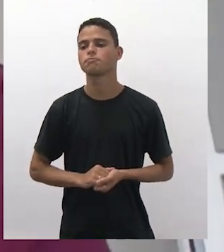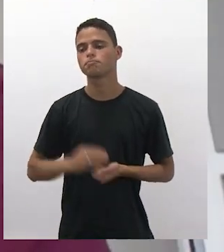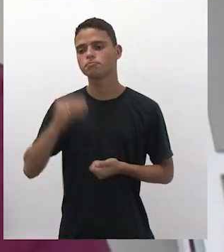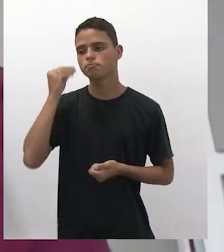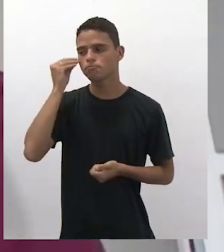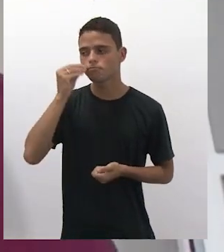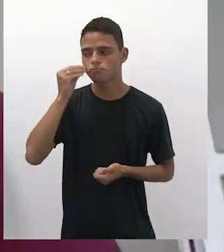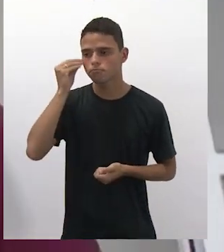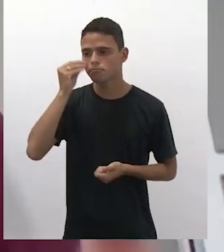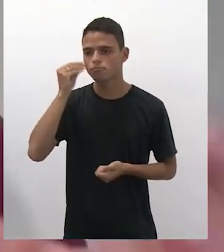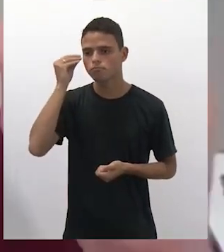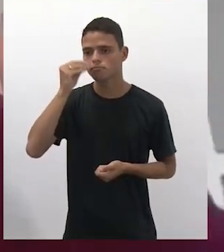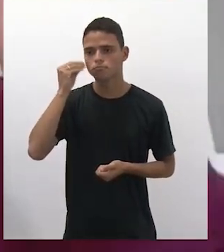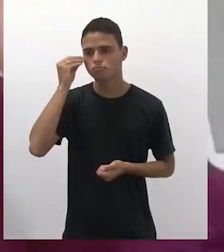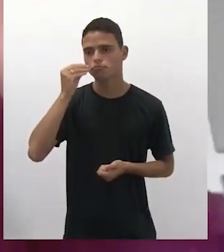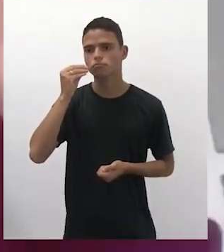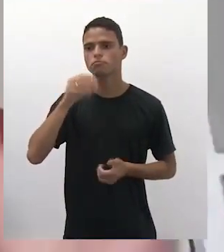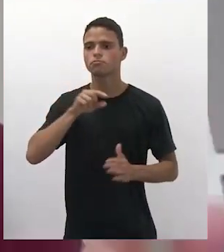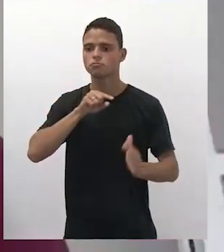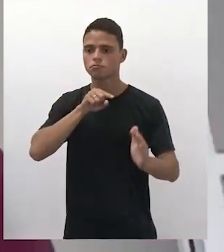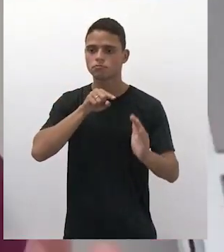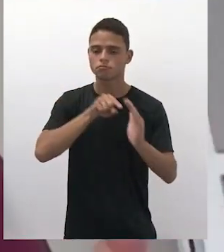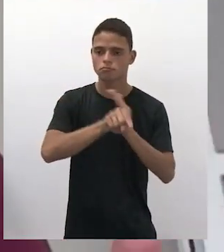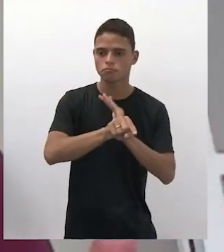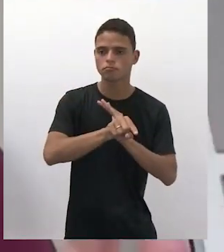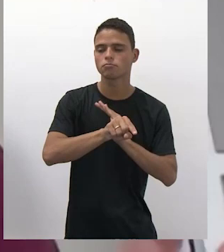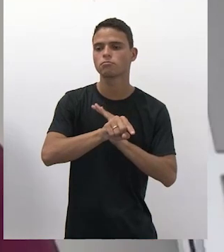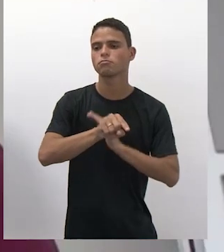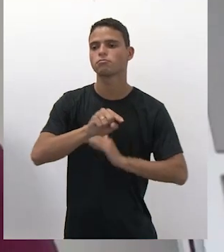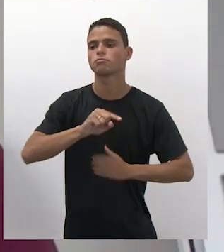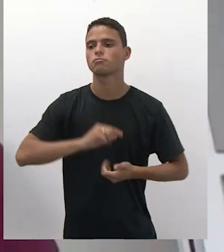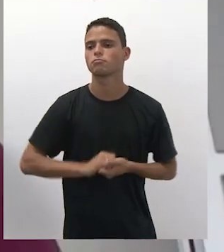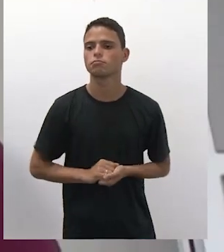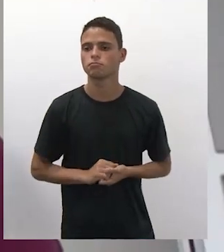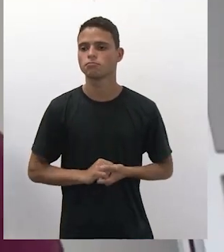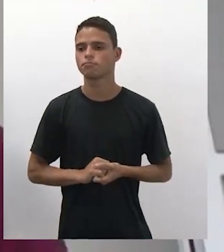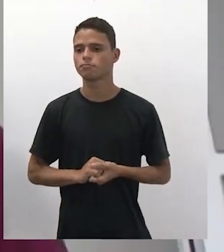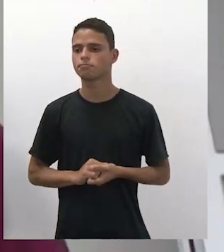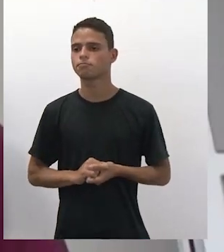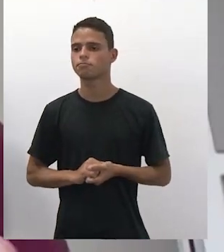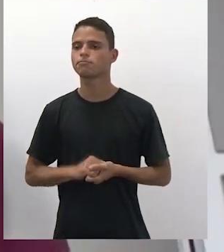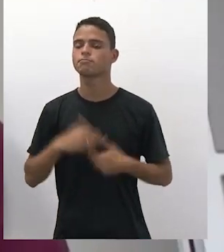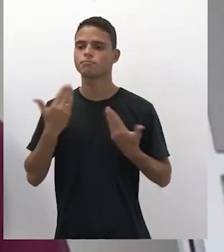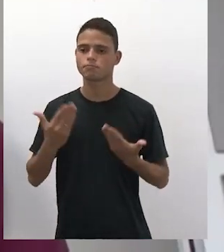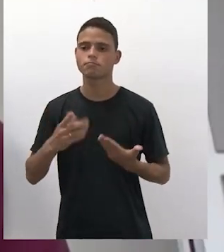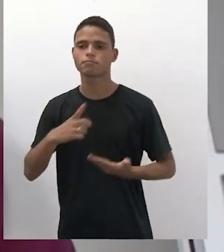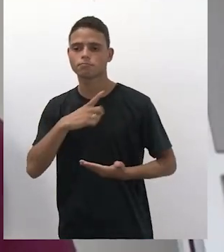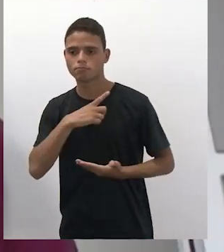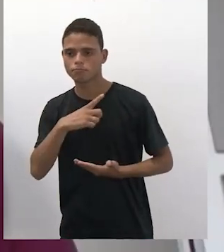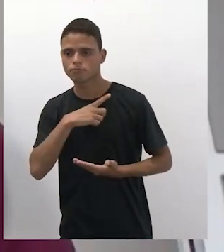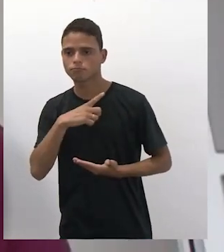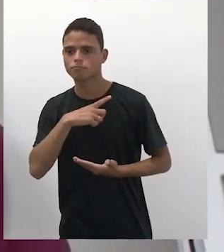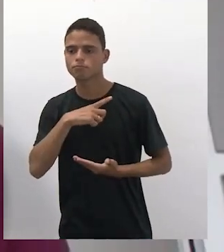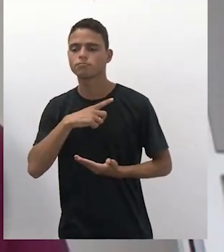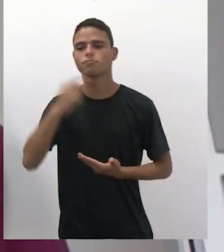memória, até a pergunta relacionada ao clube de leitura e tudo mais, envolve a questão da memória,